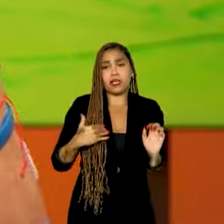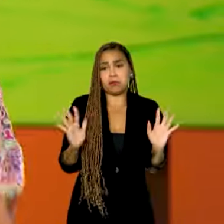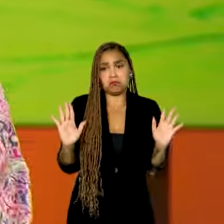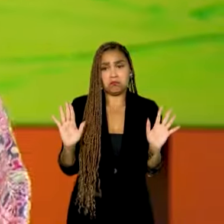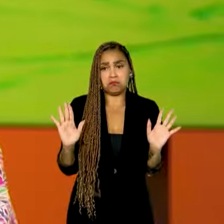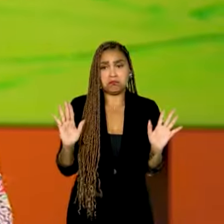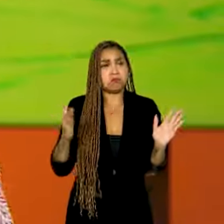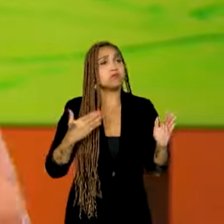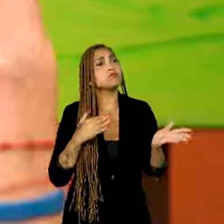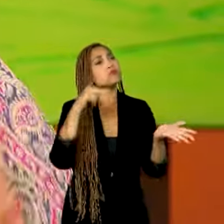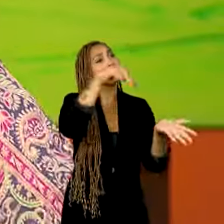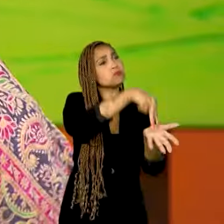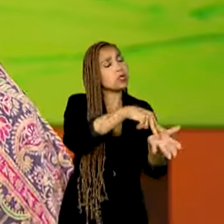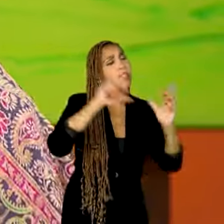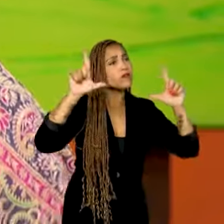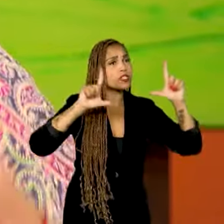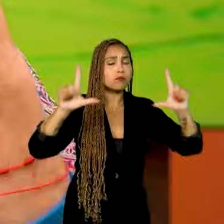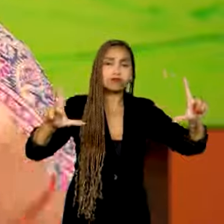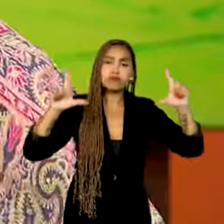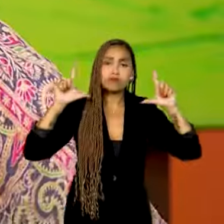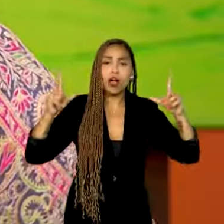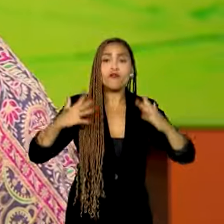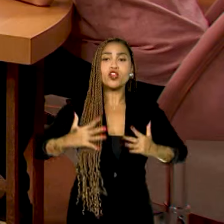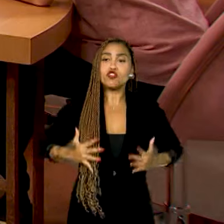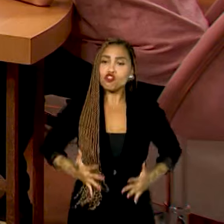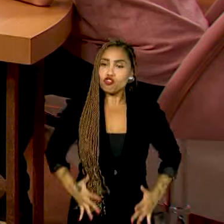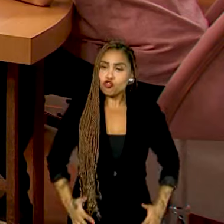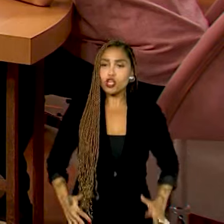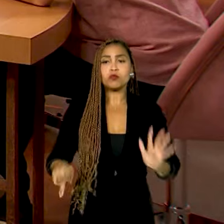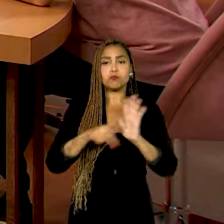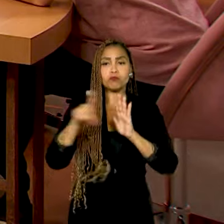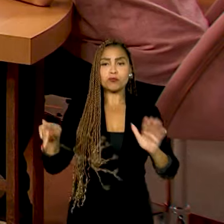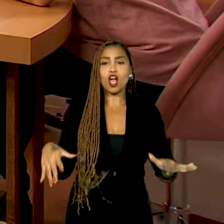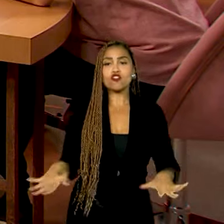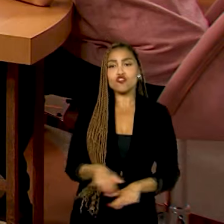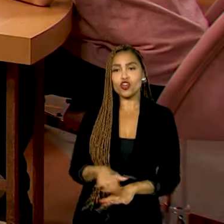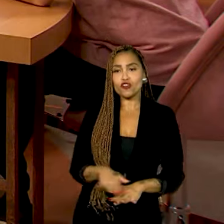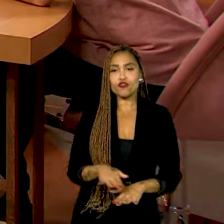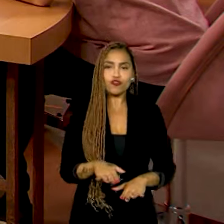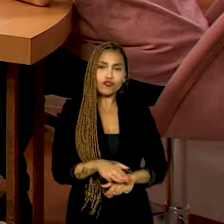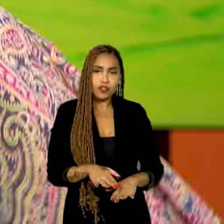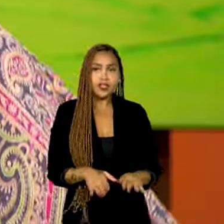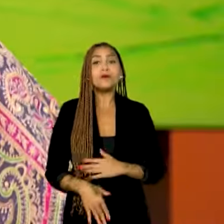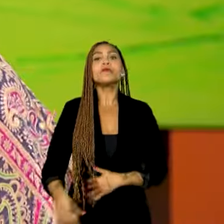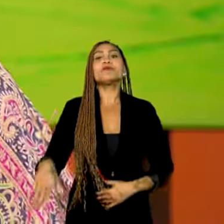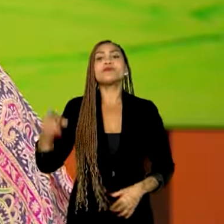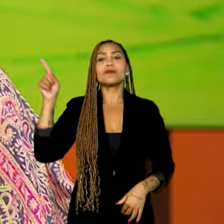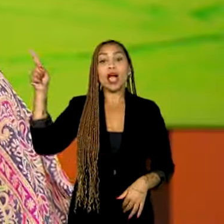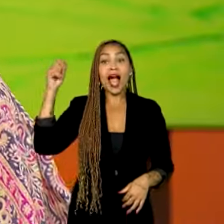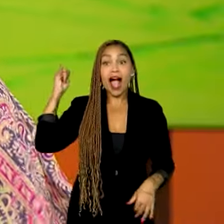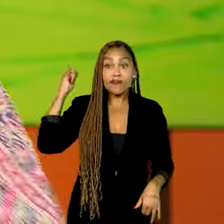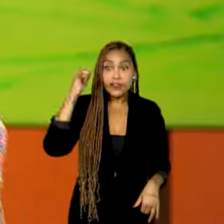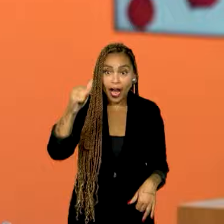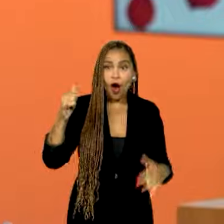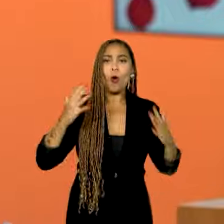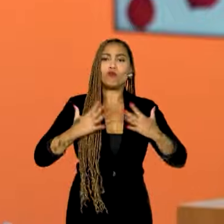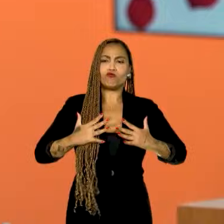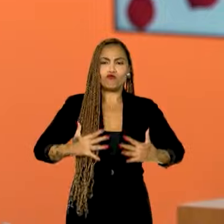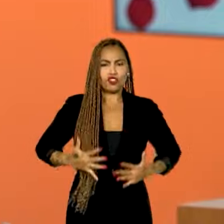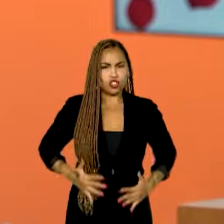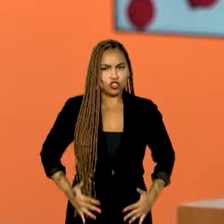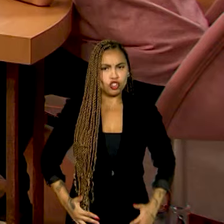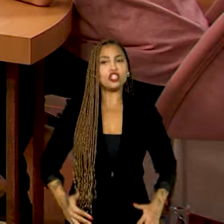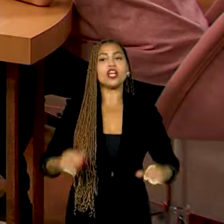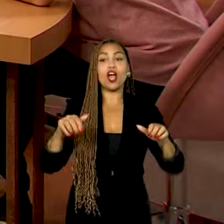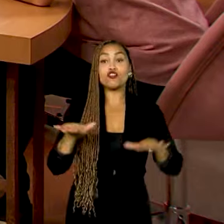como normal. A gente vestidinho lá, as crianças vestidinhas, vindo de Buenos Aires no avião, vestidas de chiquititas. Ah,